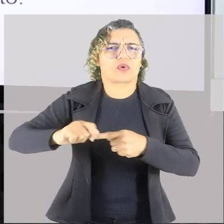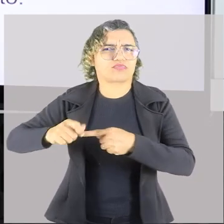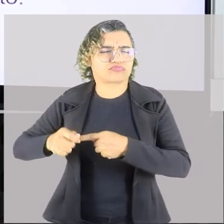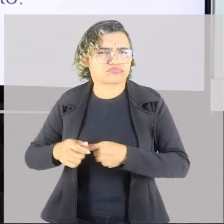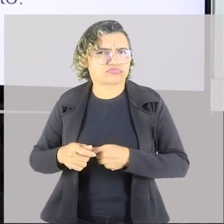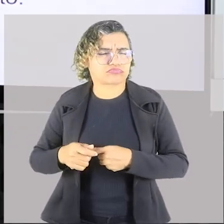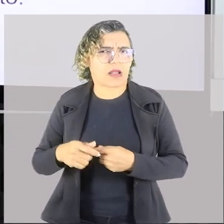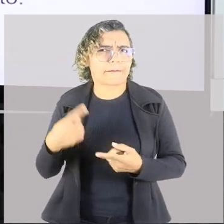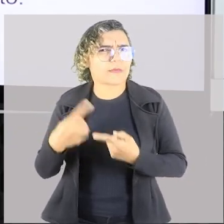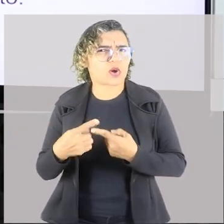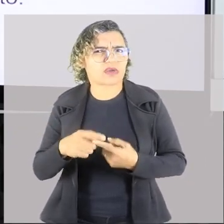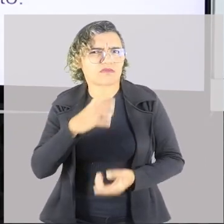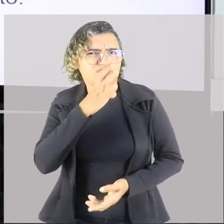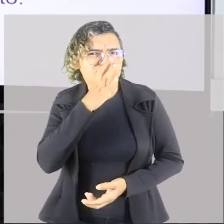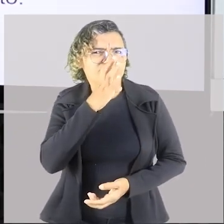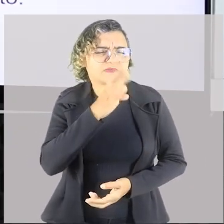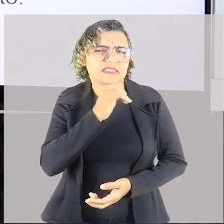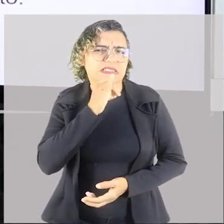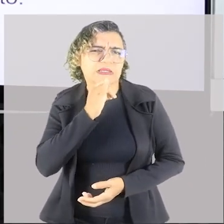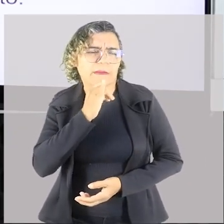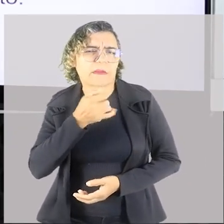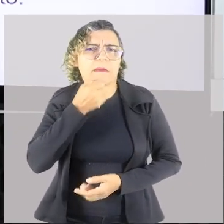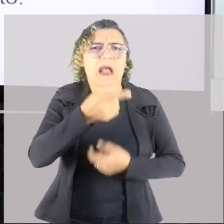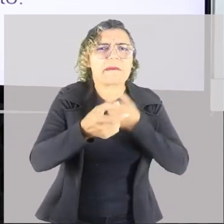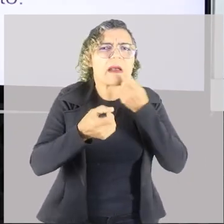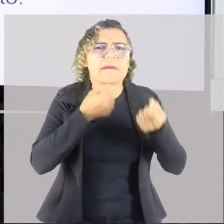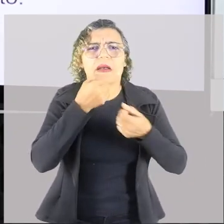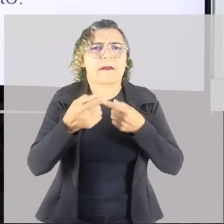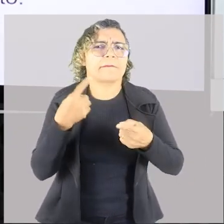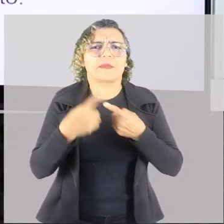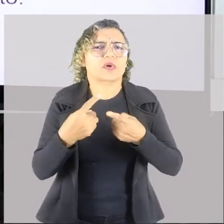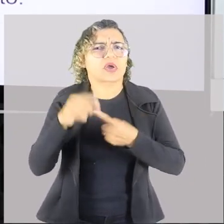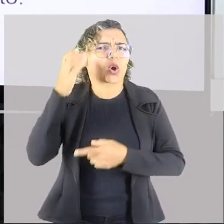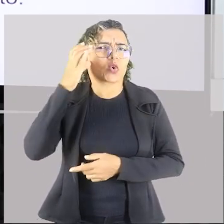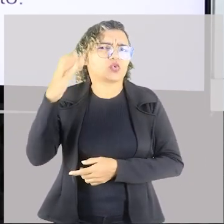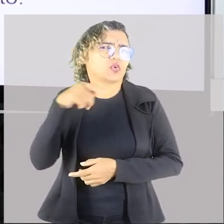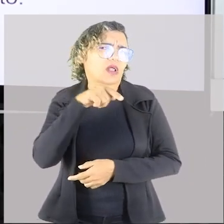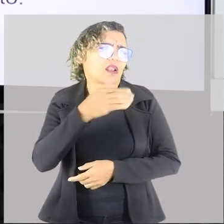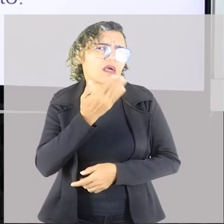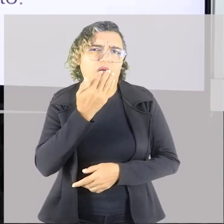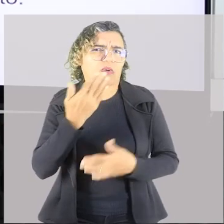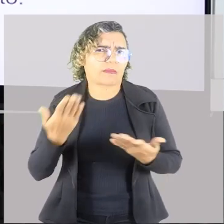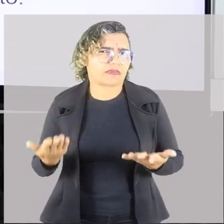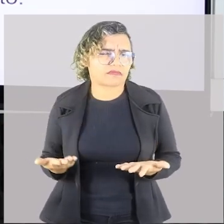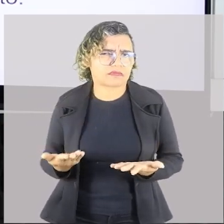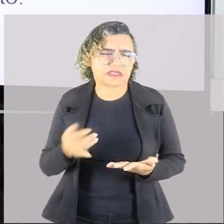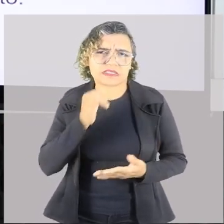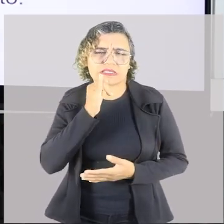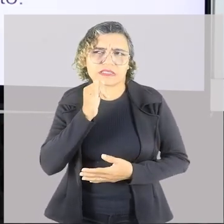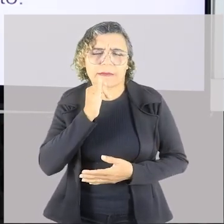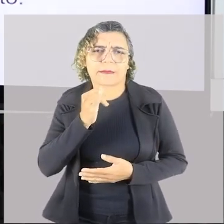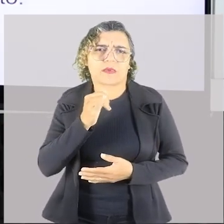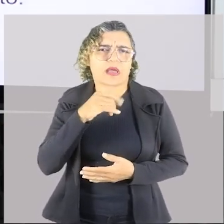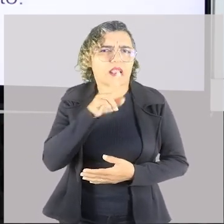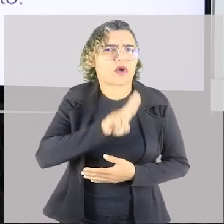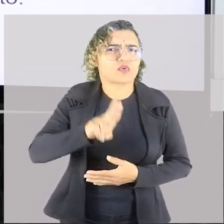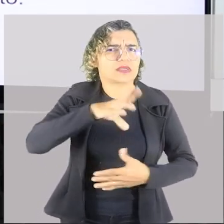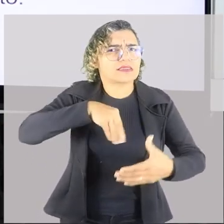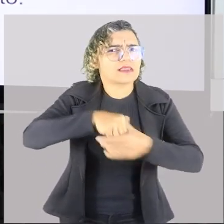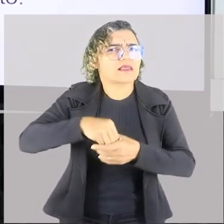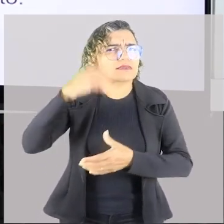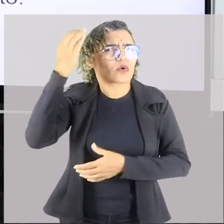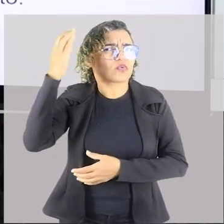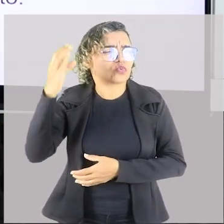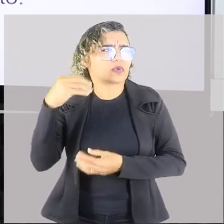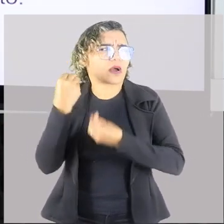pessoa por aquilo que ela se alimenta, por aquilo que a cultura dela costuma se alimentar, certo? A causa, ele está te perguntando